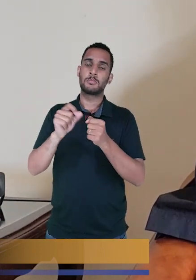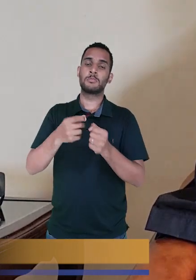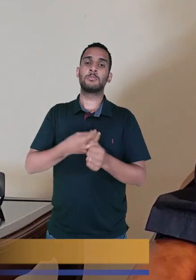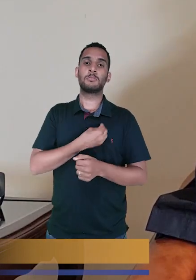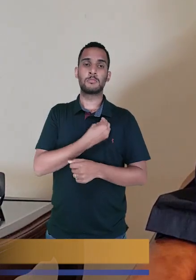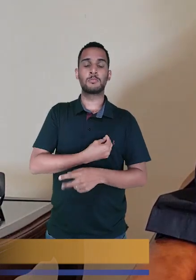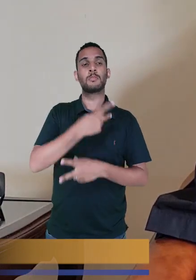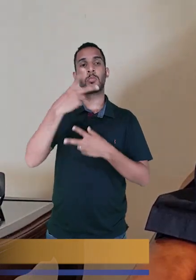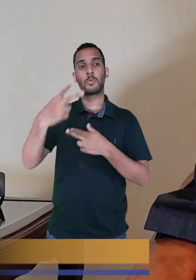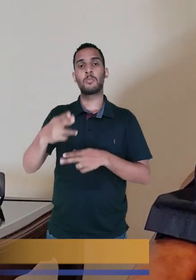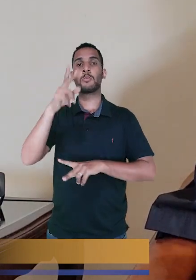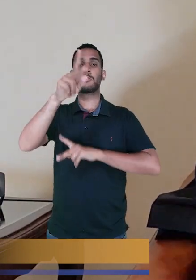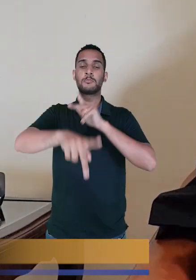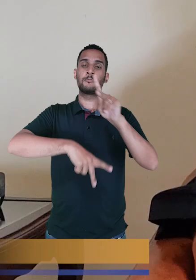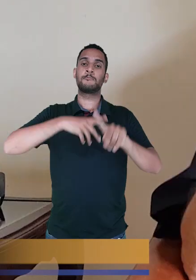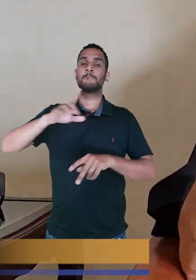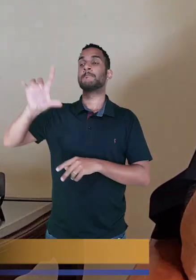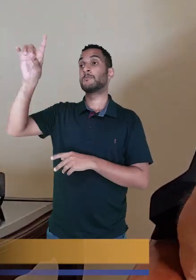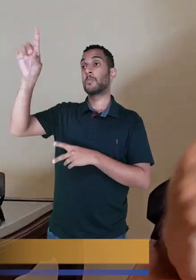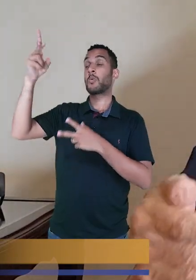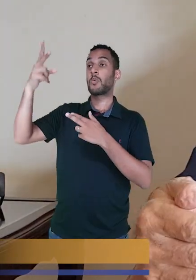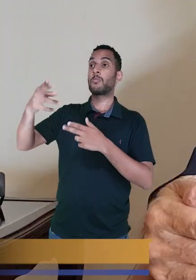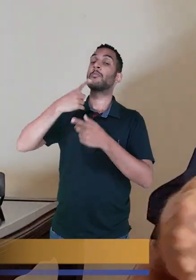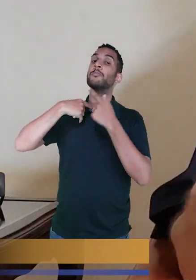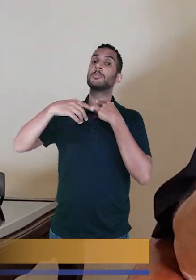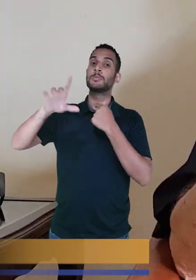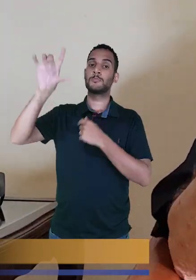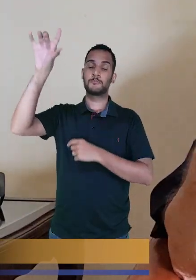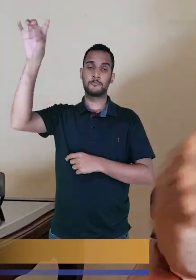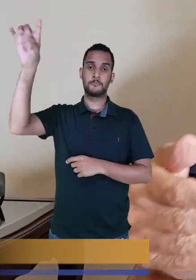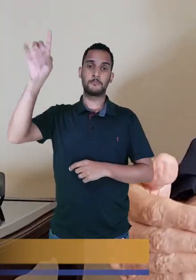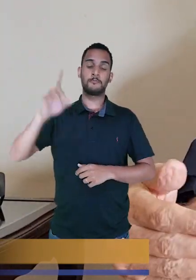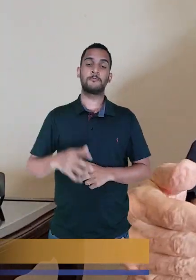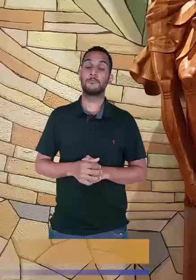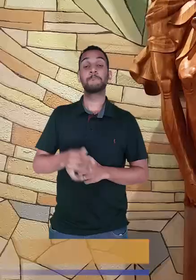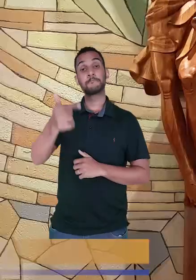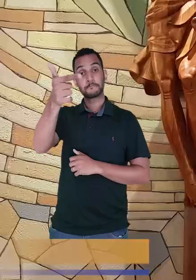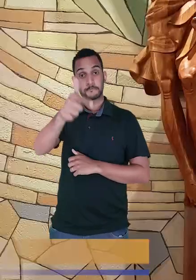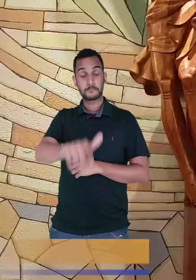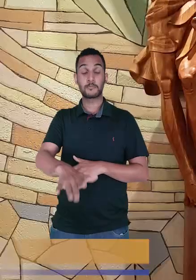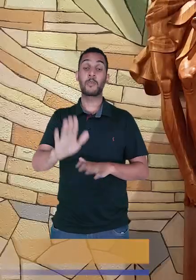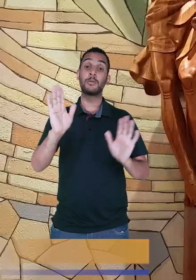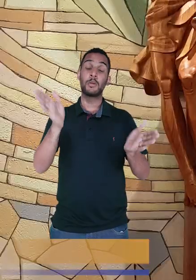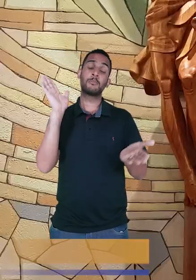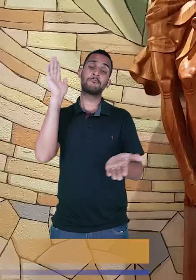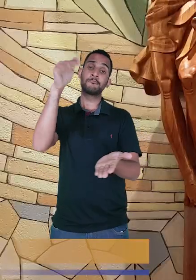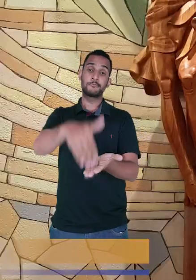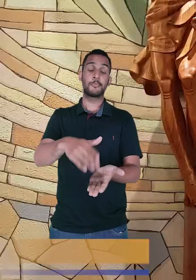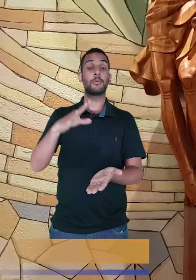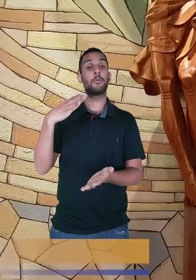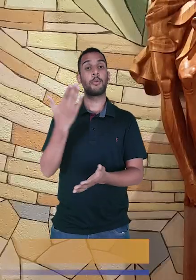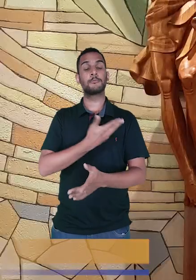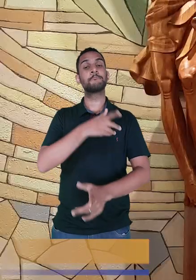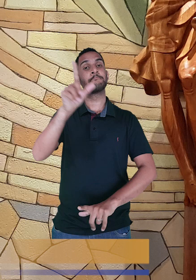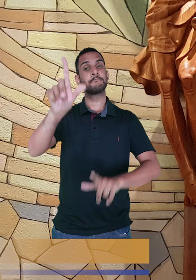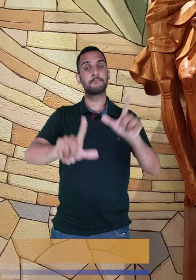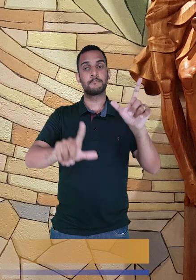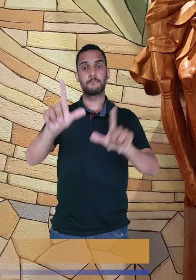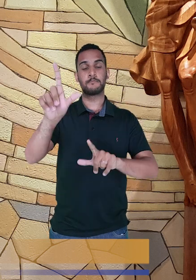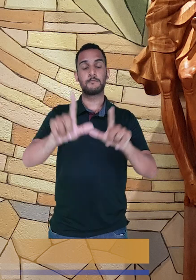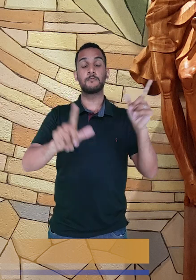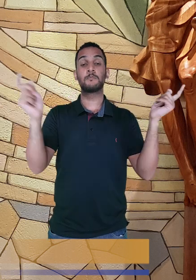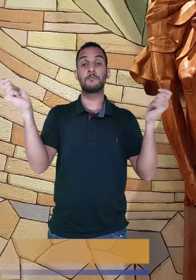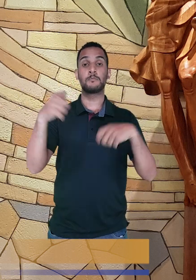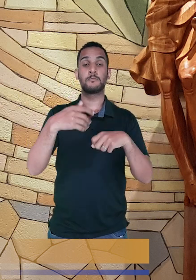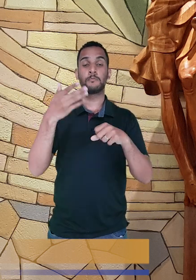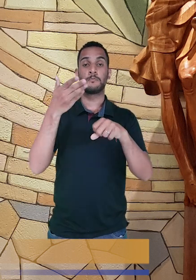realizar ainda para viver como o povo de Deus, do jeito que Deus quer. Mais uma vez, chegamos ao final do nosso programa.